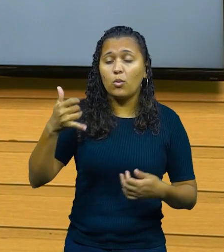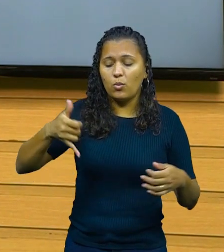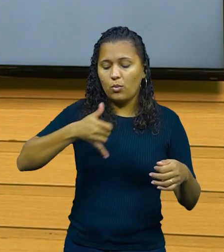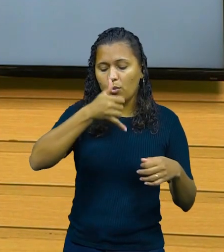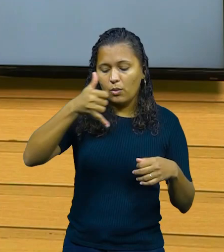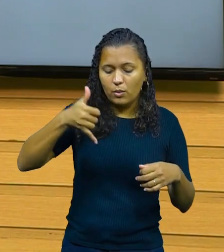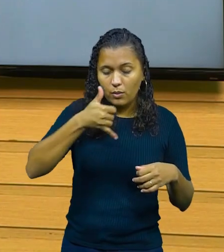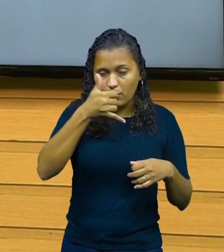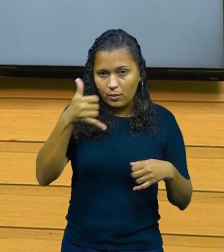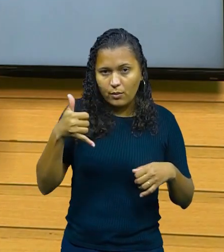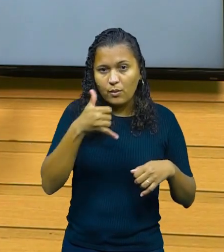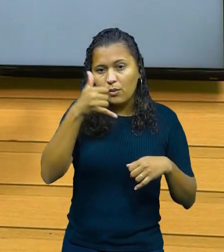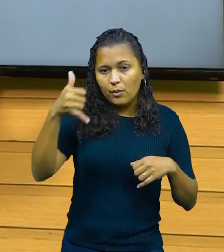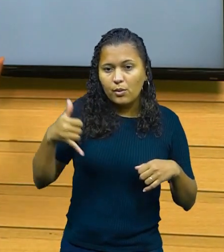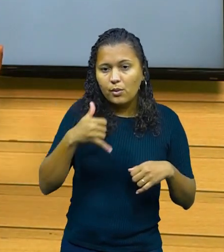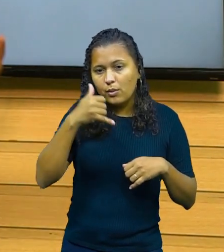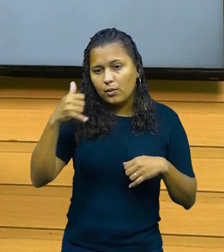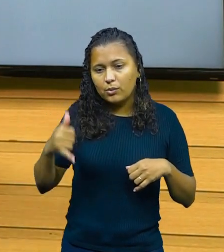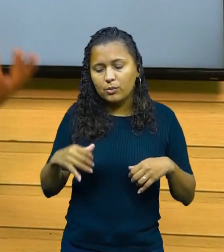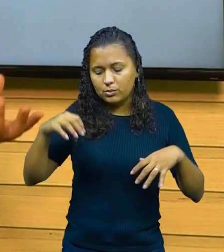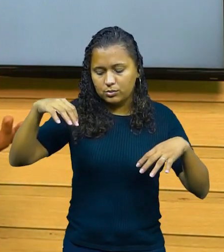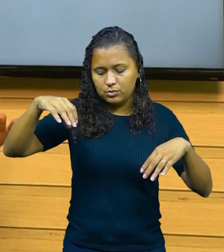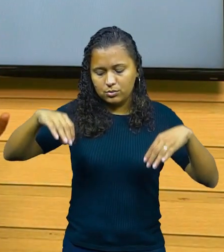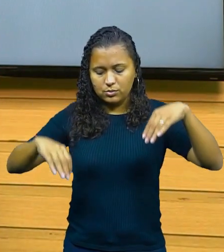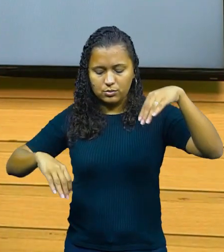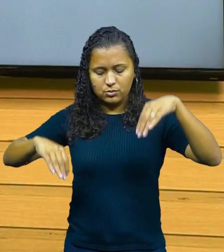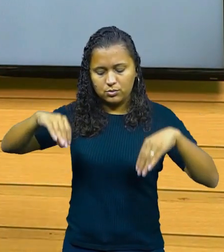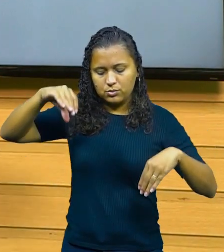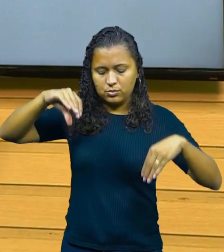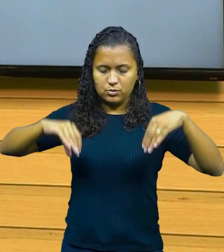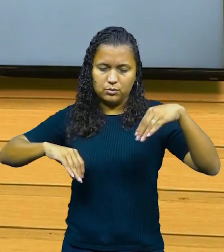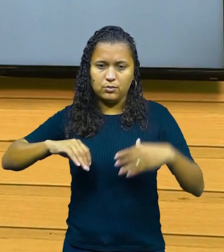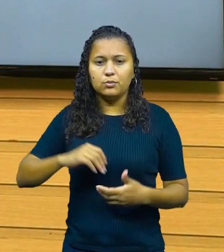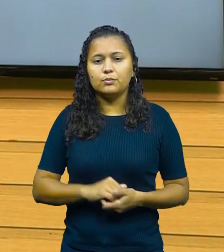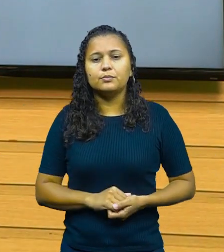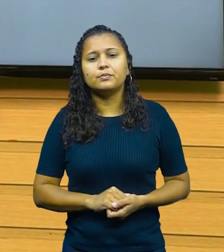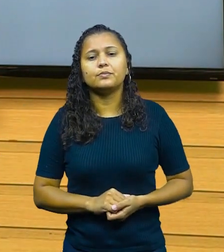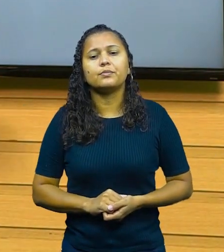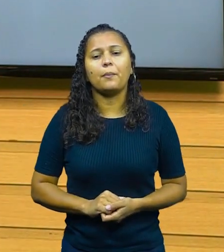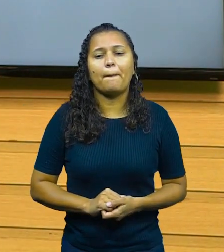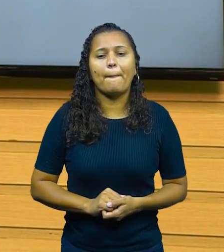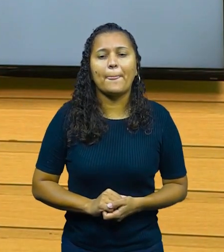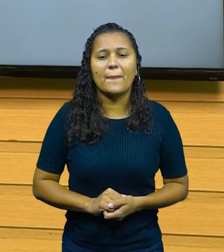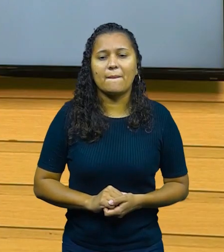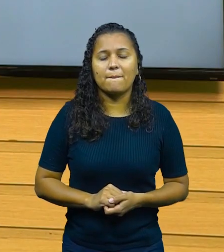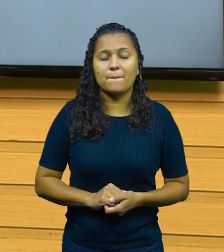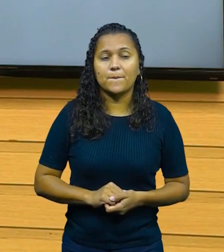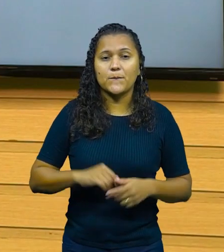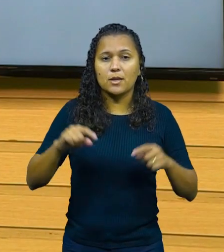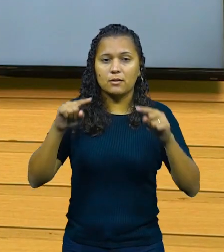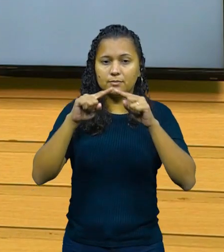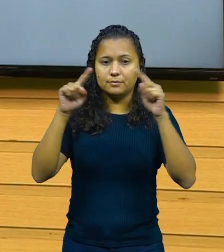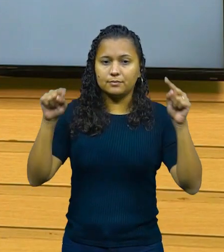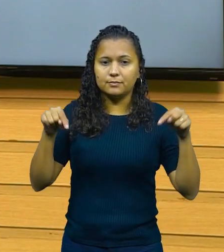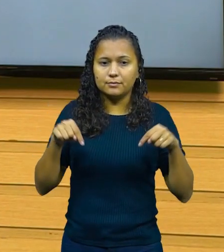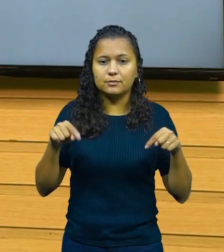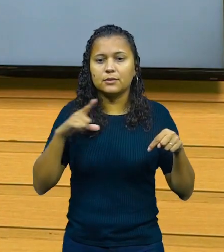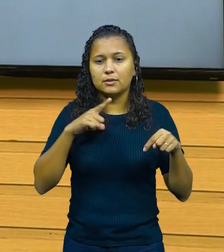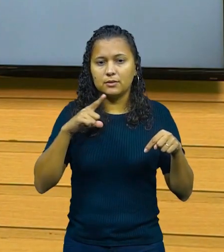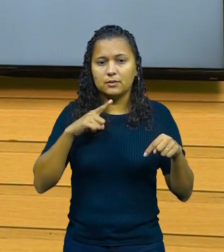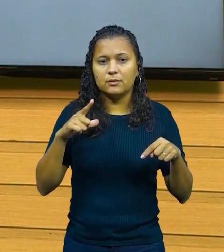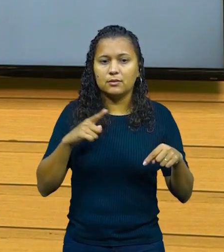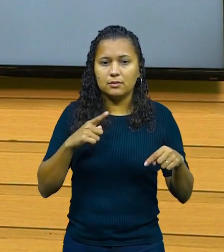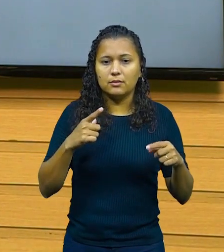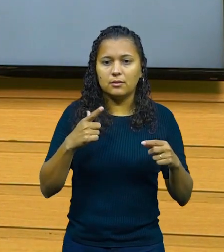ser medido ali como um líquido que está sofrendo, se submetendo a essa pressão, vai ser o óleo, né? E aí em cima você tem ali como se